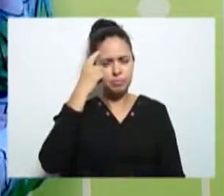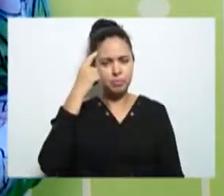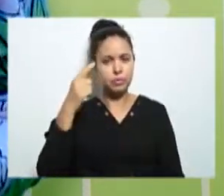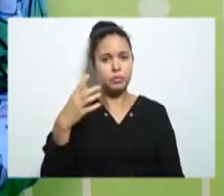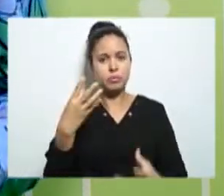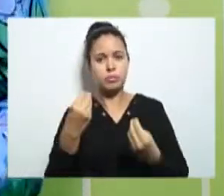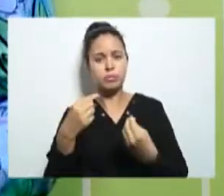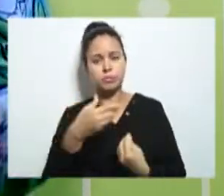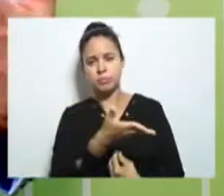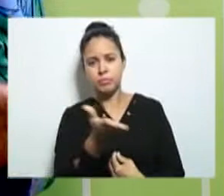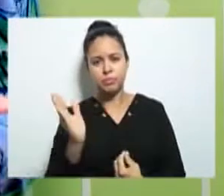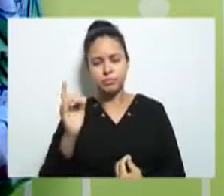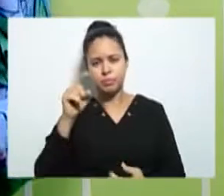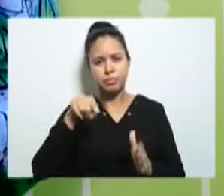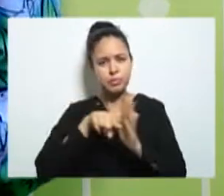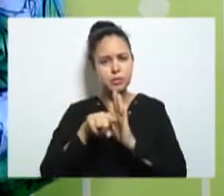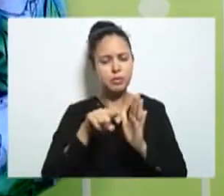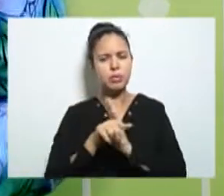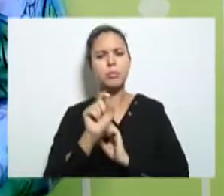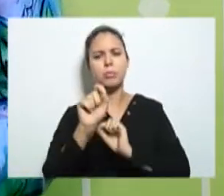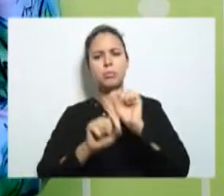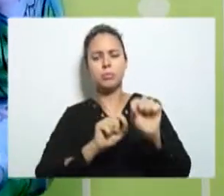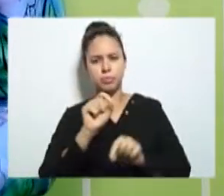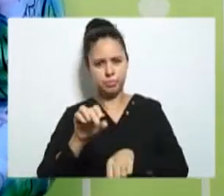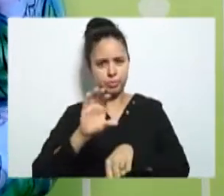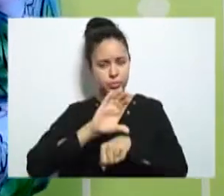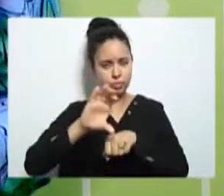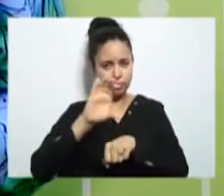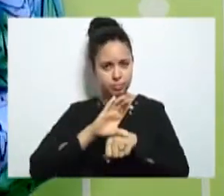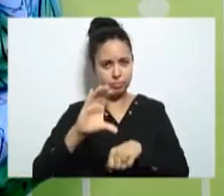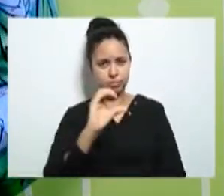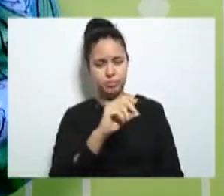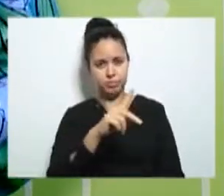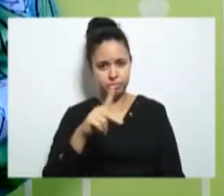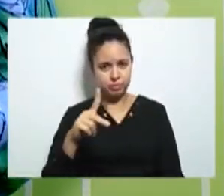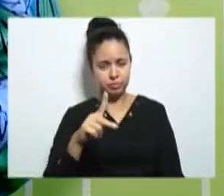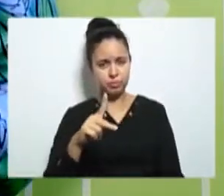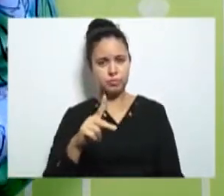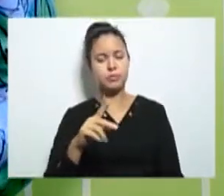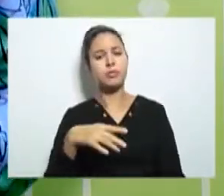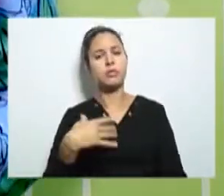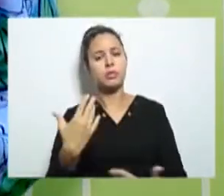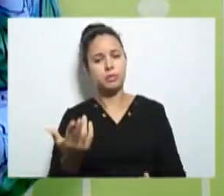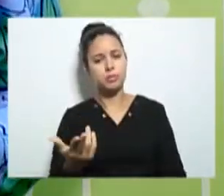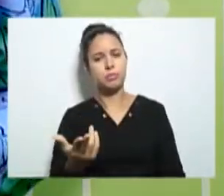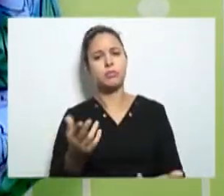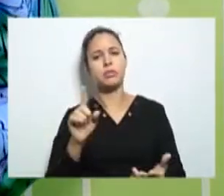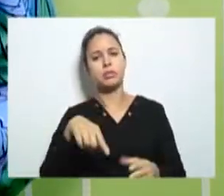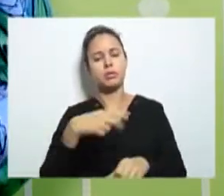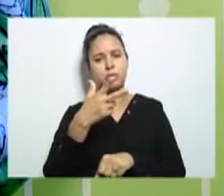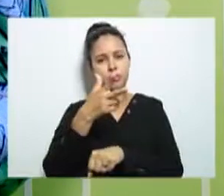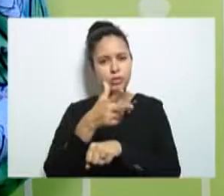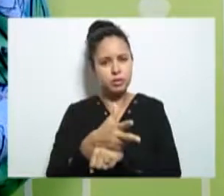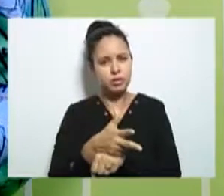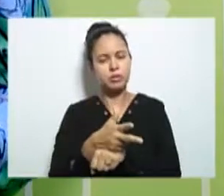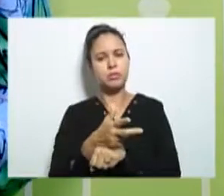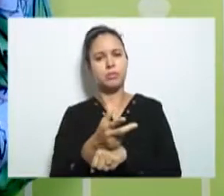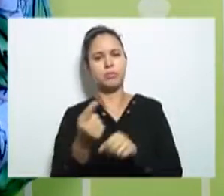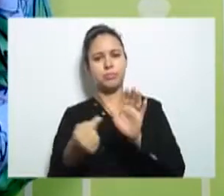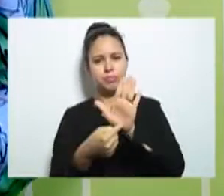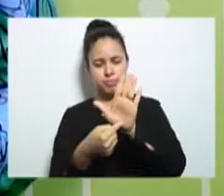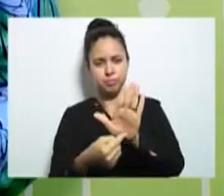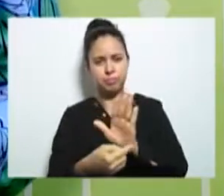vocês devem estar se perguntando, afinal, o que é esse curso de cooperativismo. Por isso, eu trouxe um pequeno vídeo para